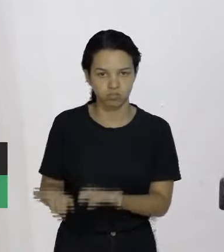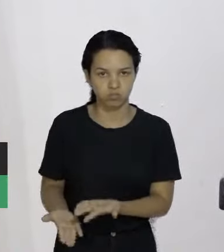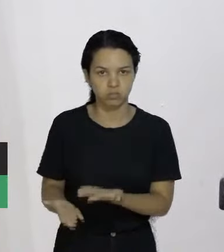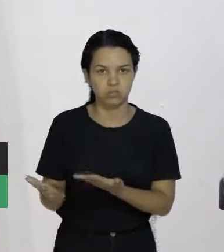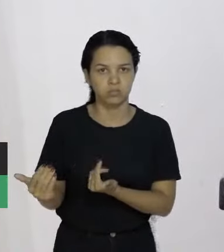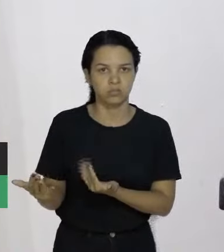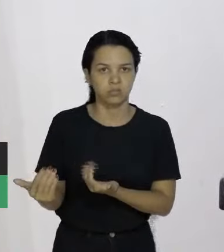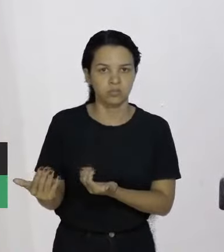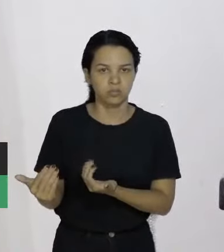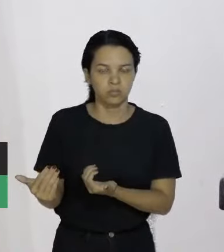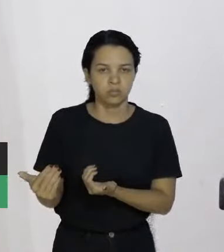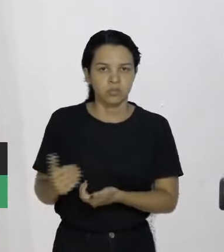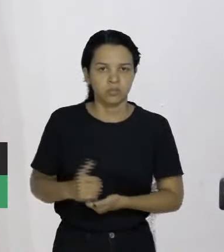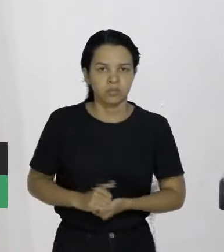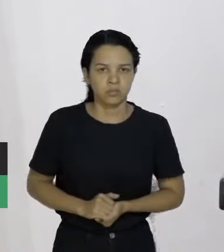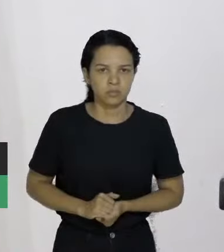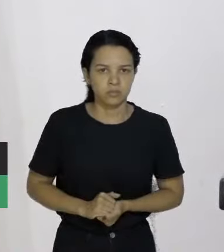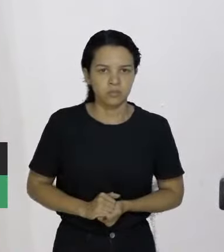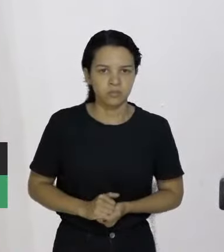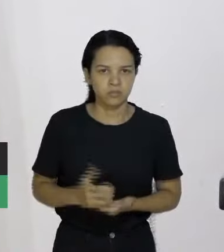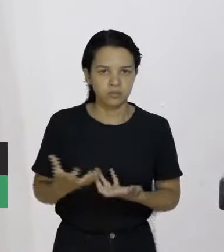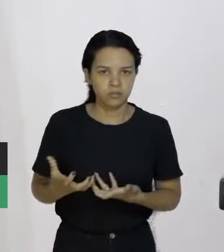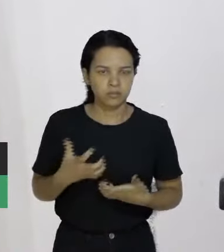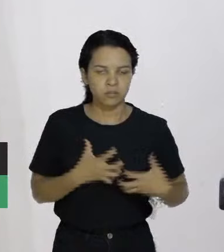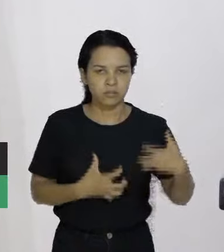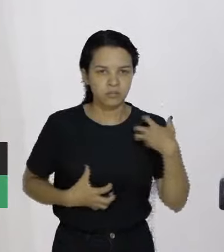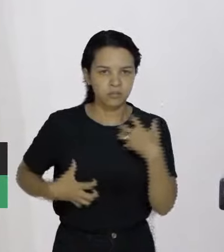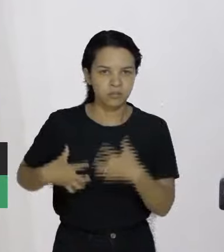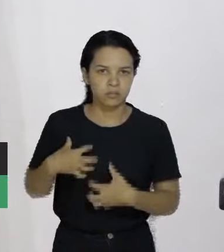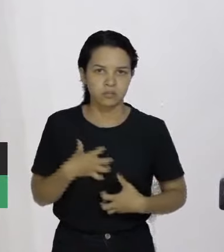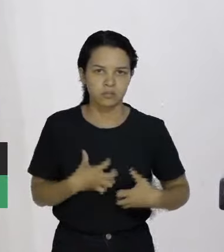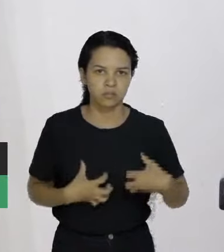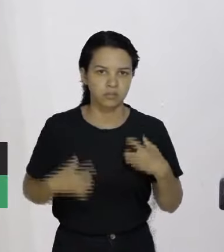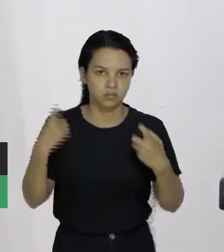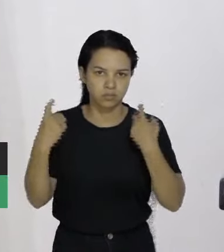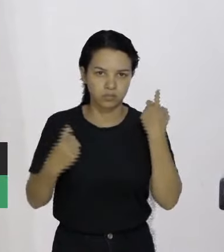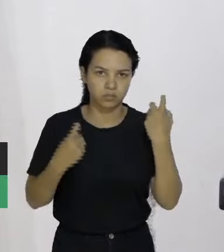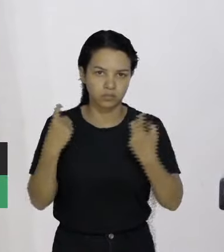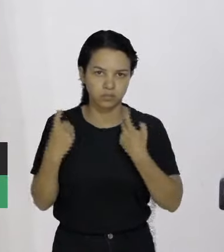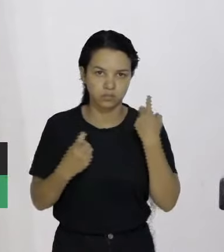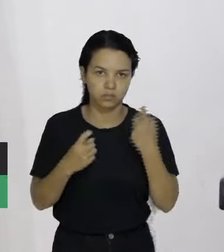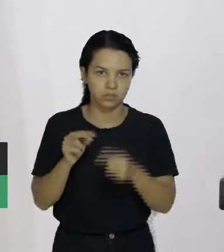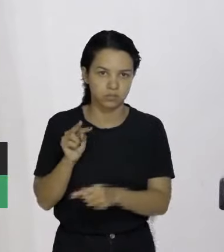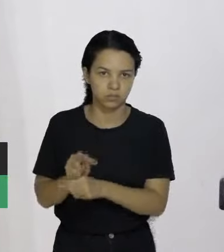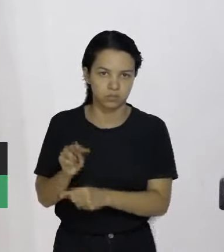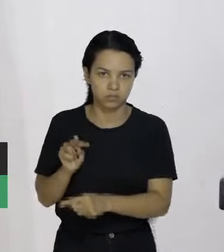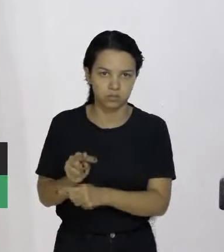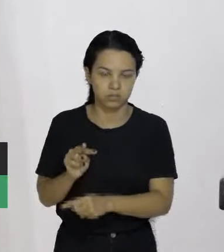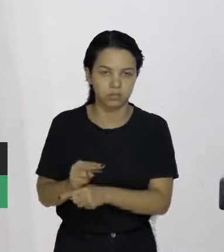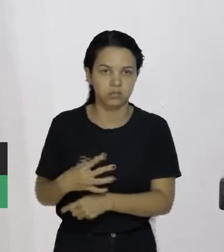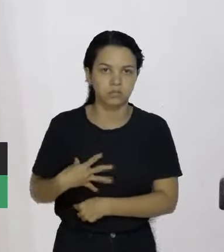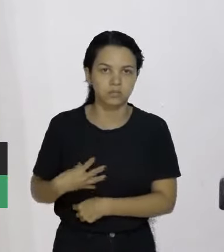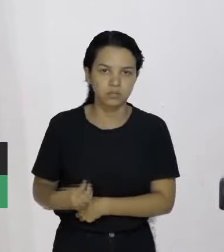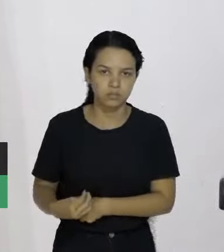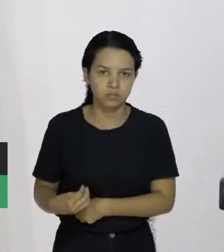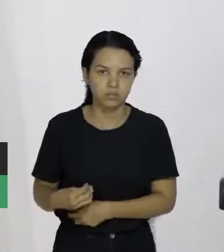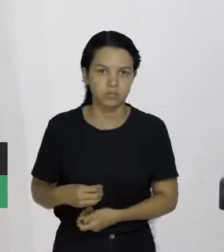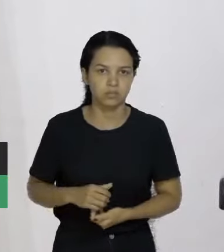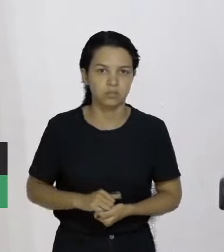e que acaba se incomodando preocupada com a proteção da filha